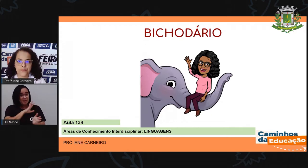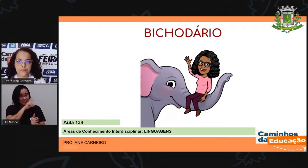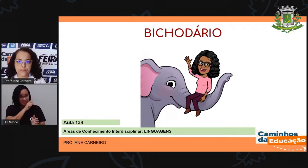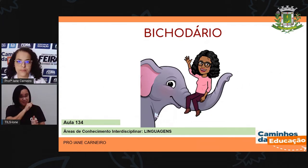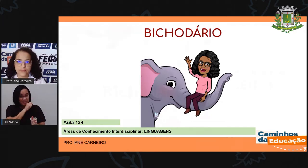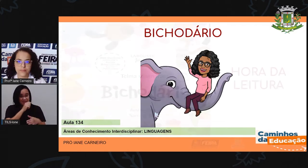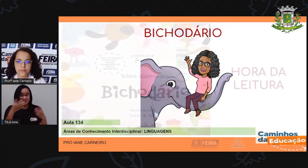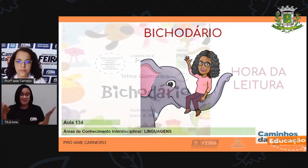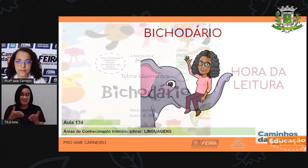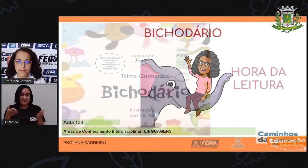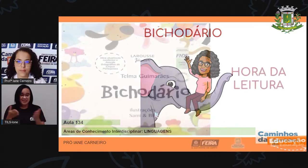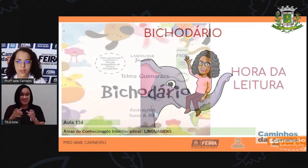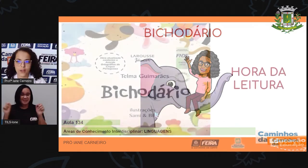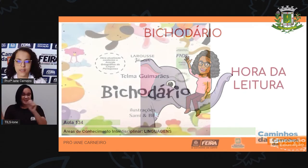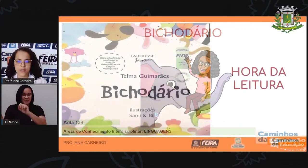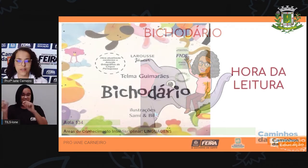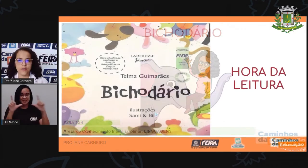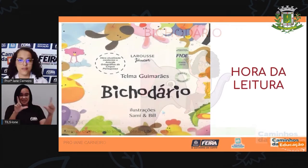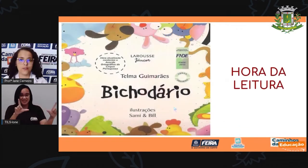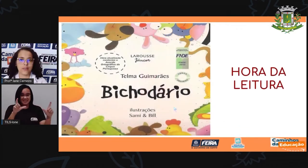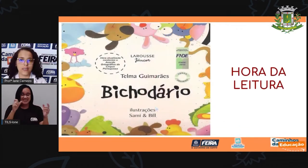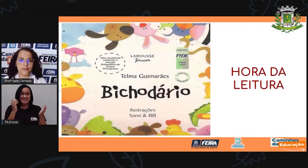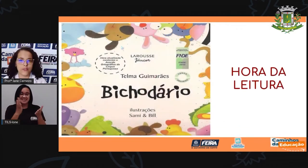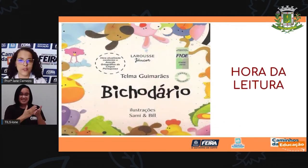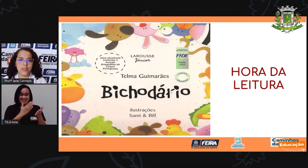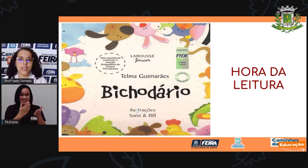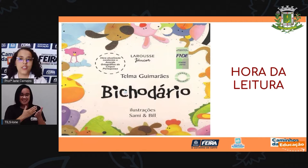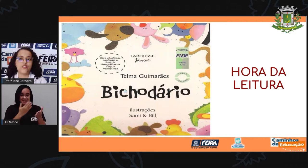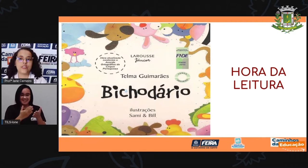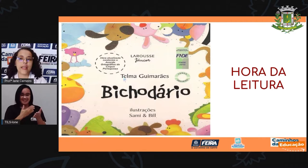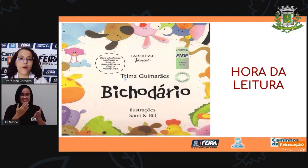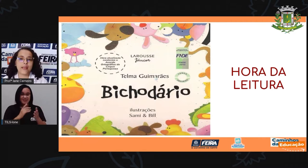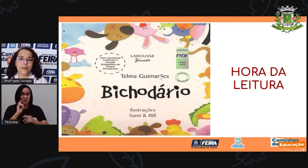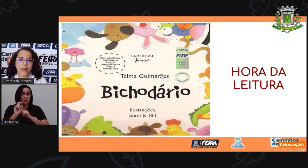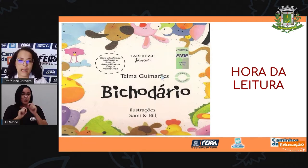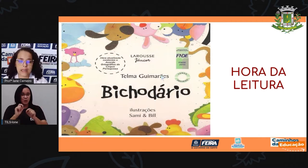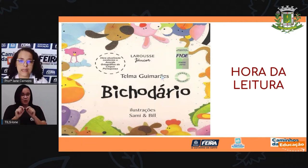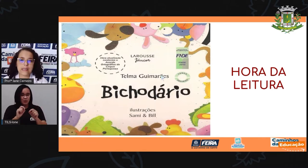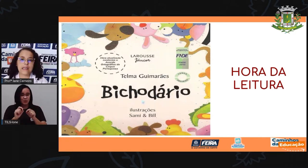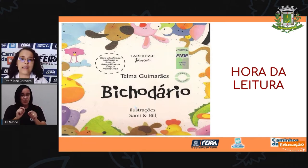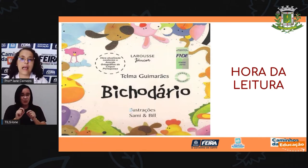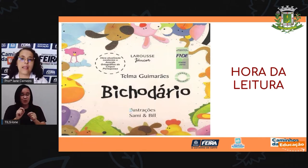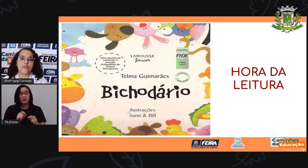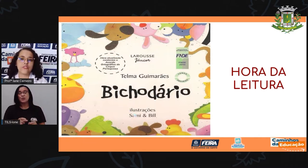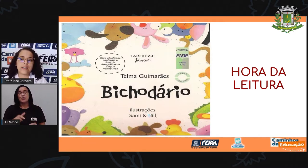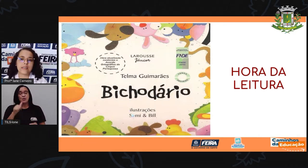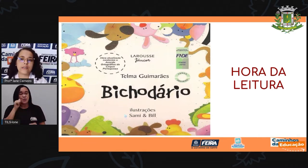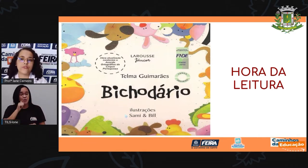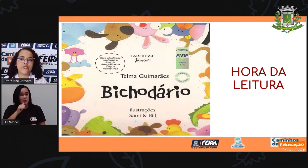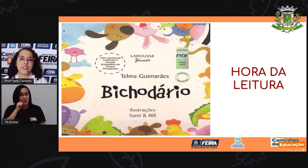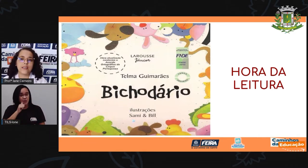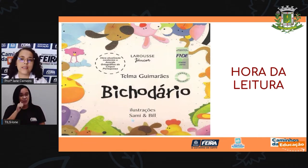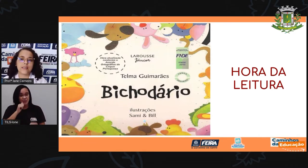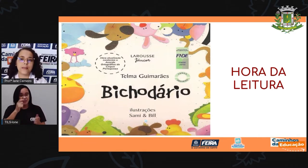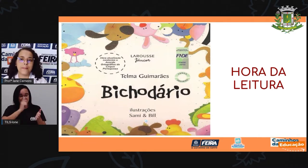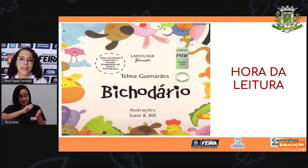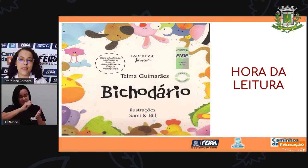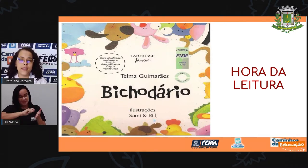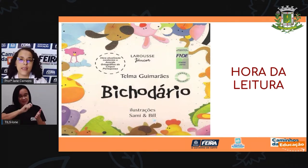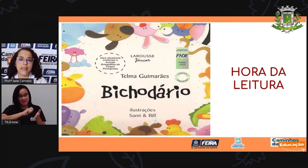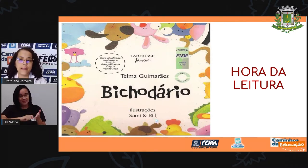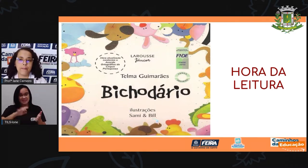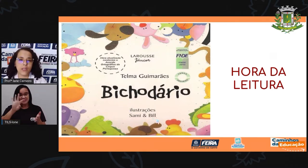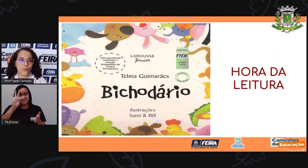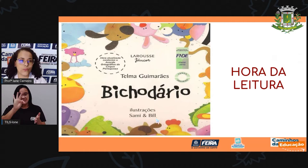leitura. Olha só, do livro de Thelma Guimarães, a ilustração de